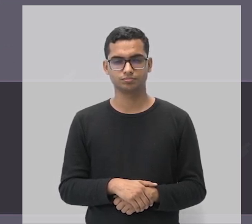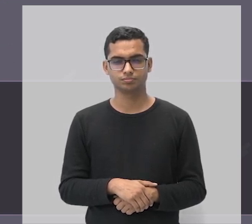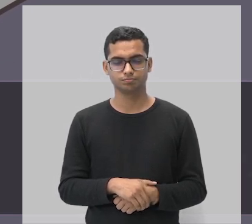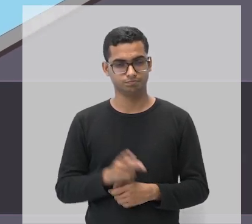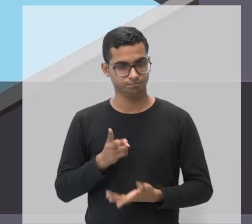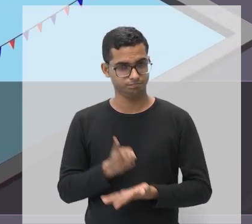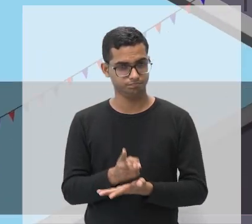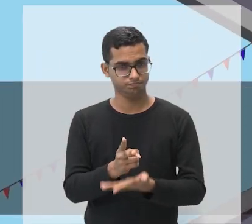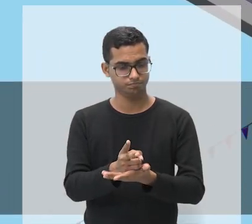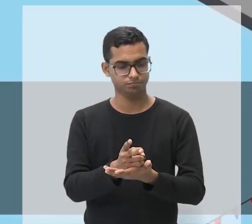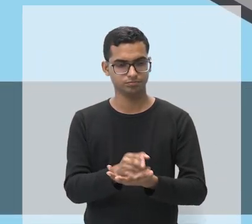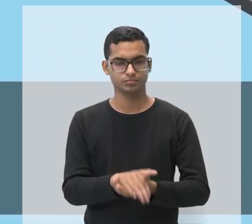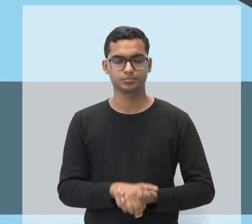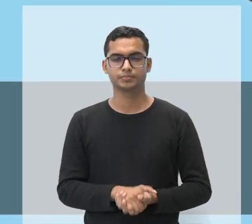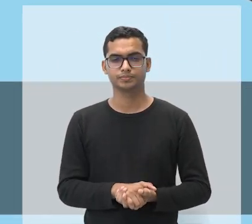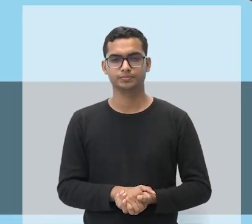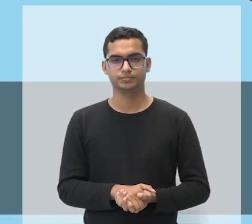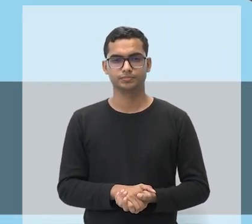Prosseguindo,